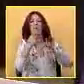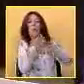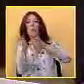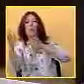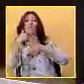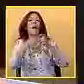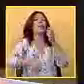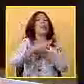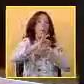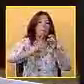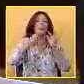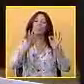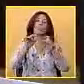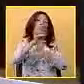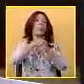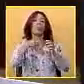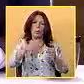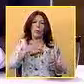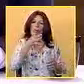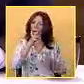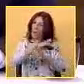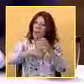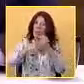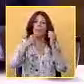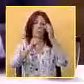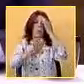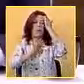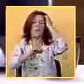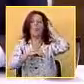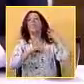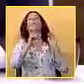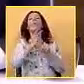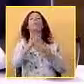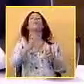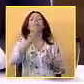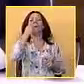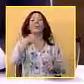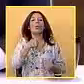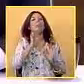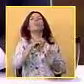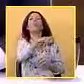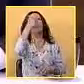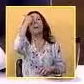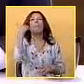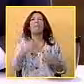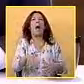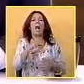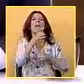de esclarecer aqui algumas questões. Eu também quero falar da Europa, e vamos falar da Europa. O que é que está a falhar na Europa, na sua opinião? A Europa